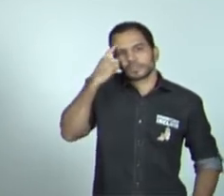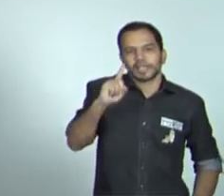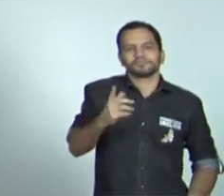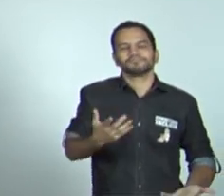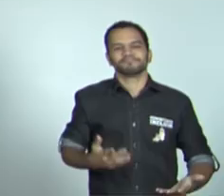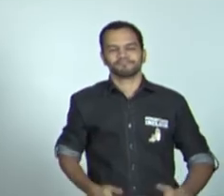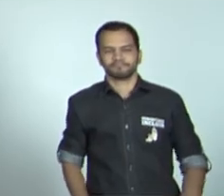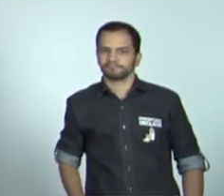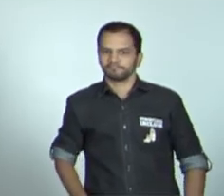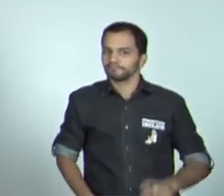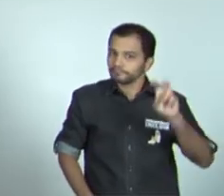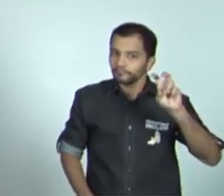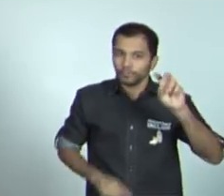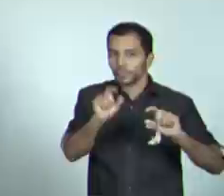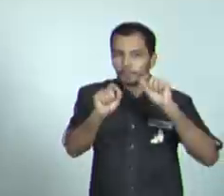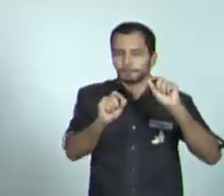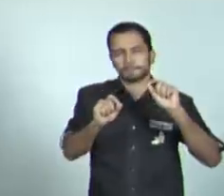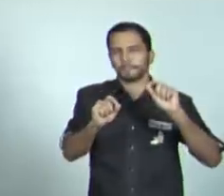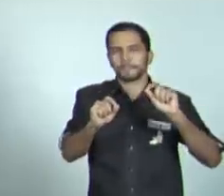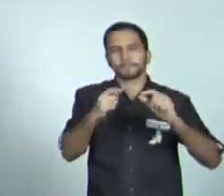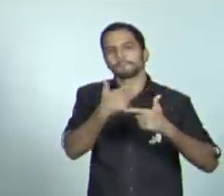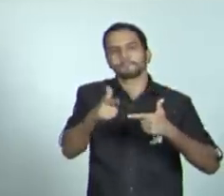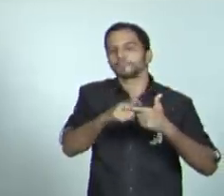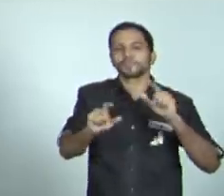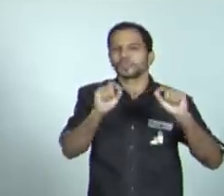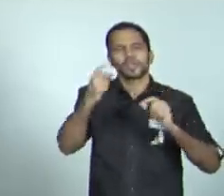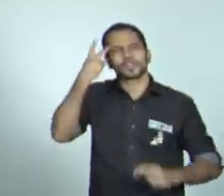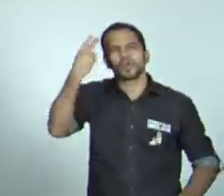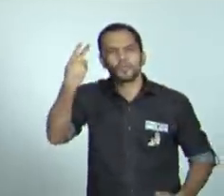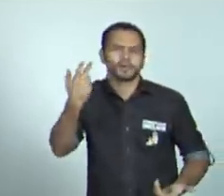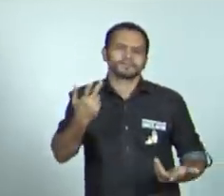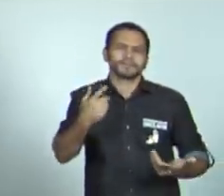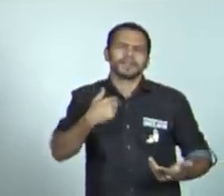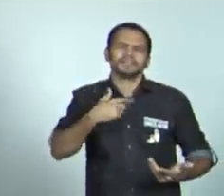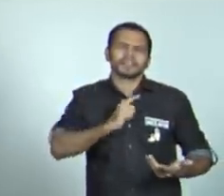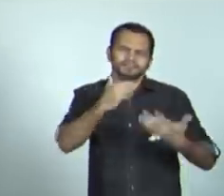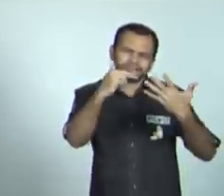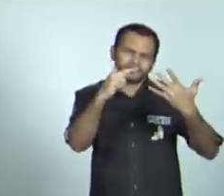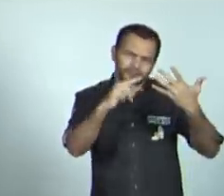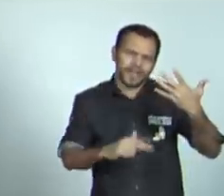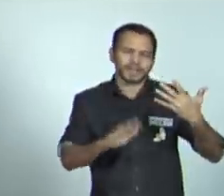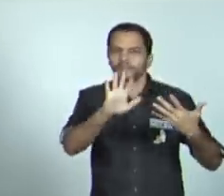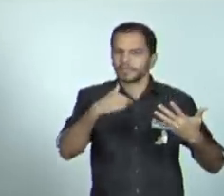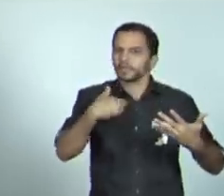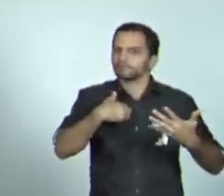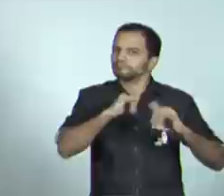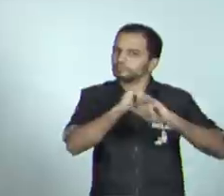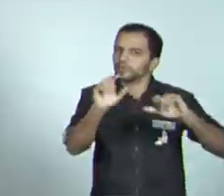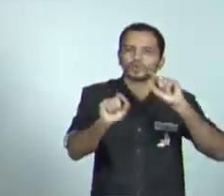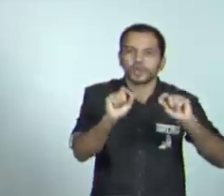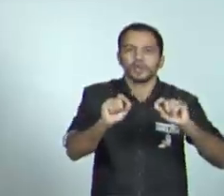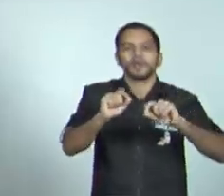sabem uma outra ameaça muito comum hoje em dia poder é mais uma muito como hoje é ameaça de